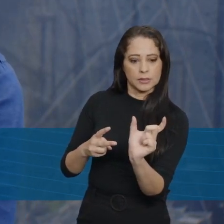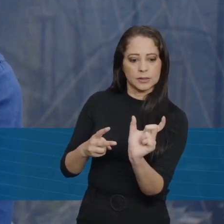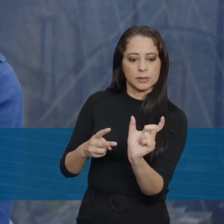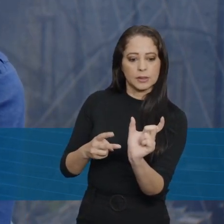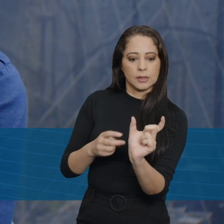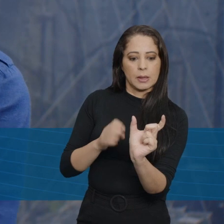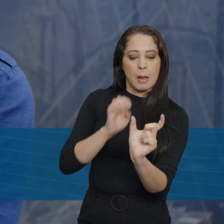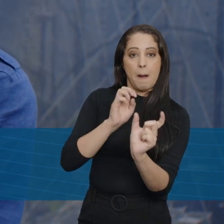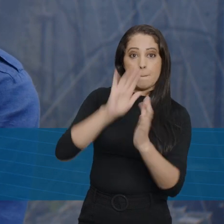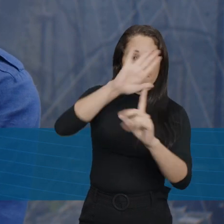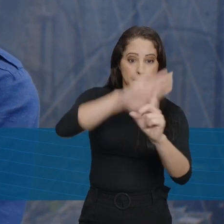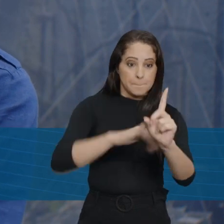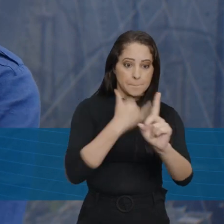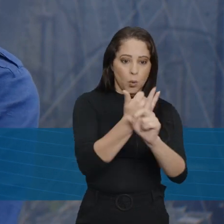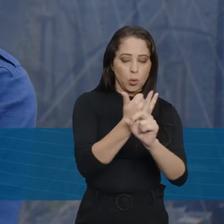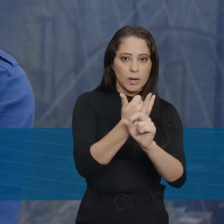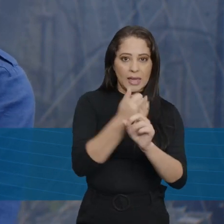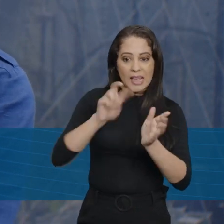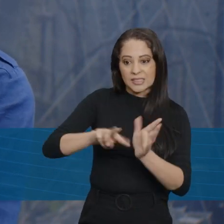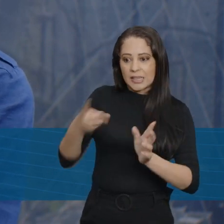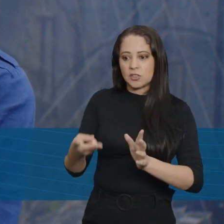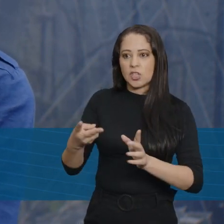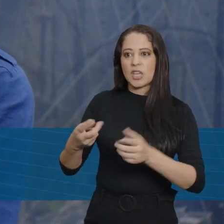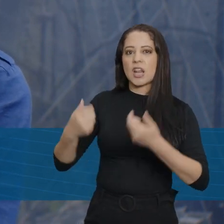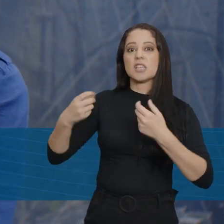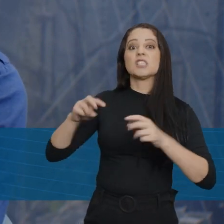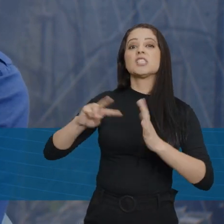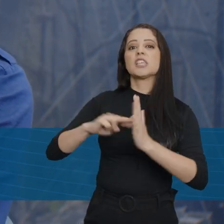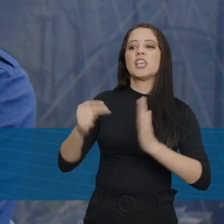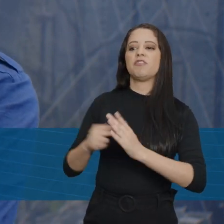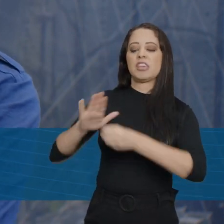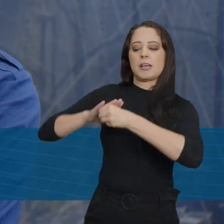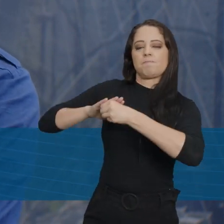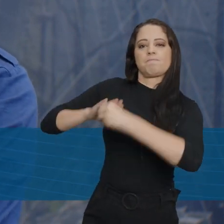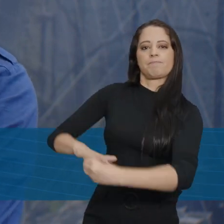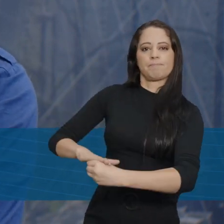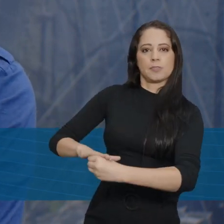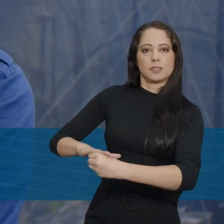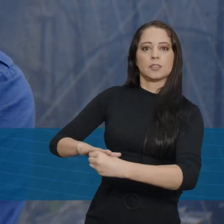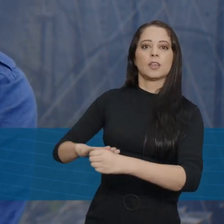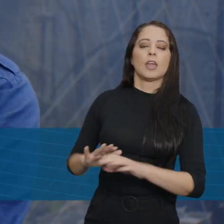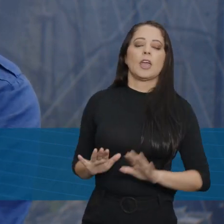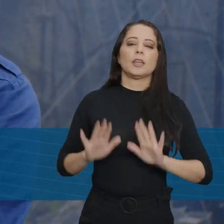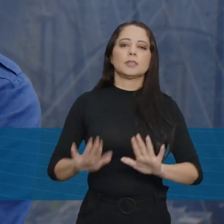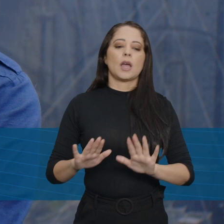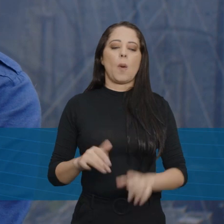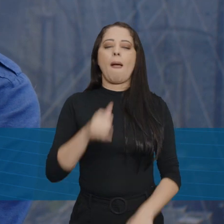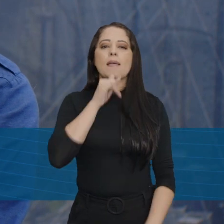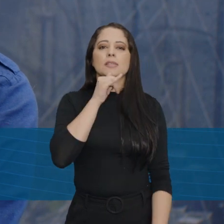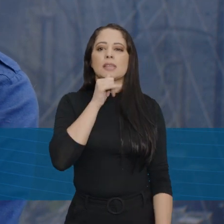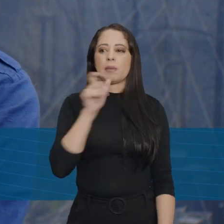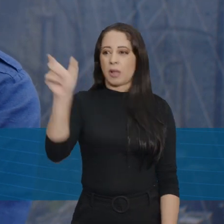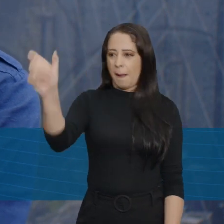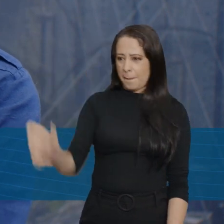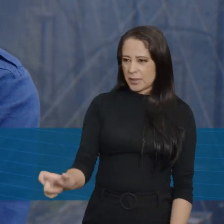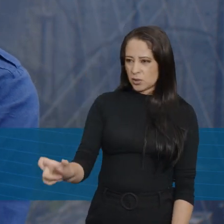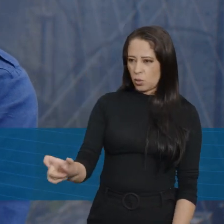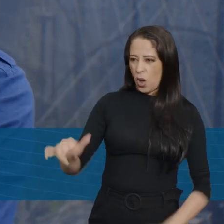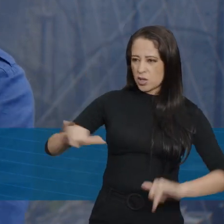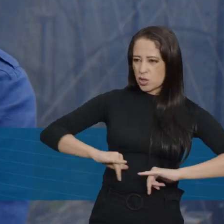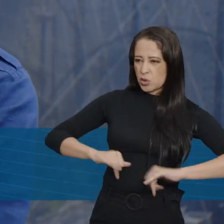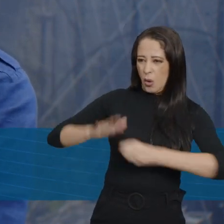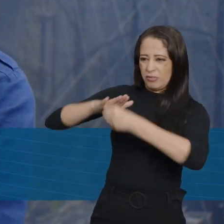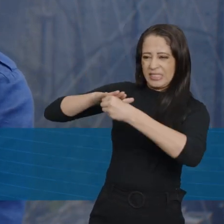consegue ter uma dimensão do que ele é. Bullying vai significar assédio moral. Então, quando você pensa em uma pessoa